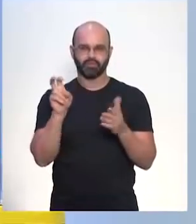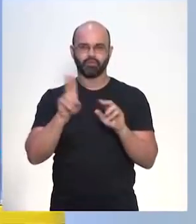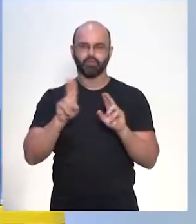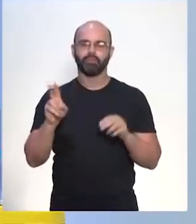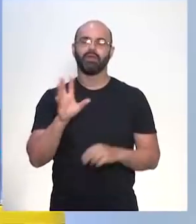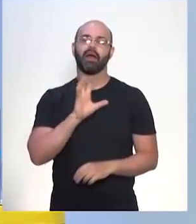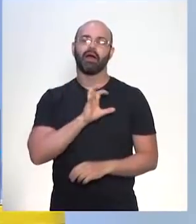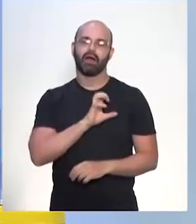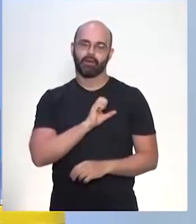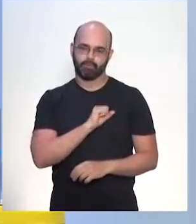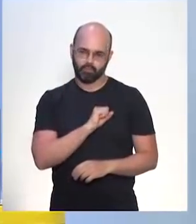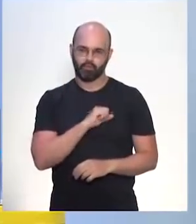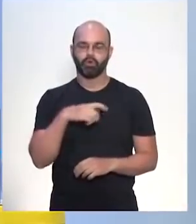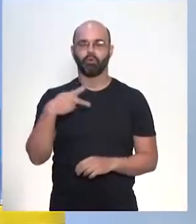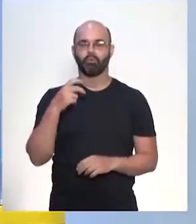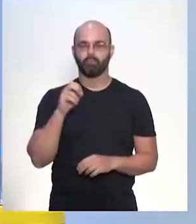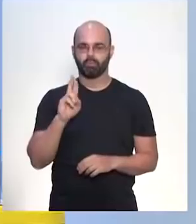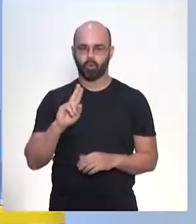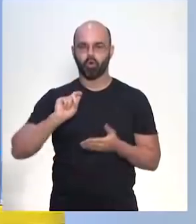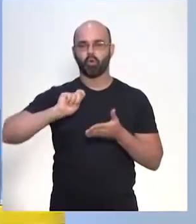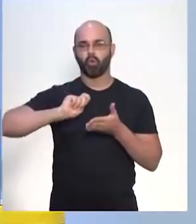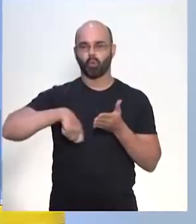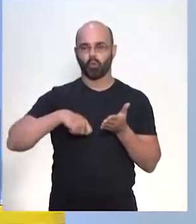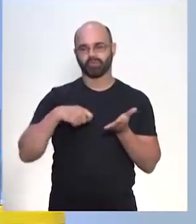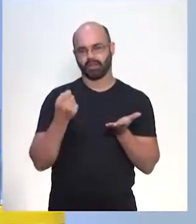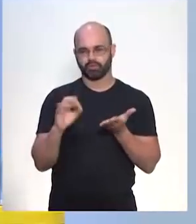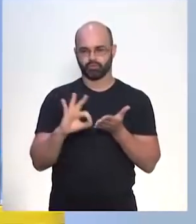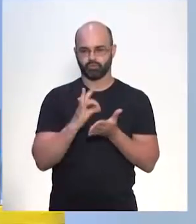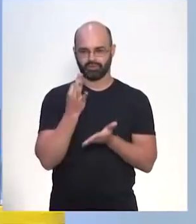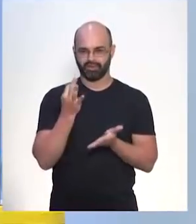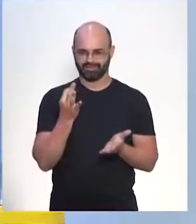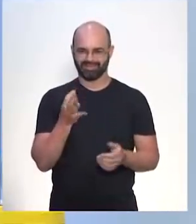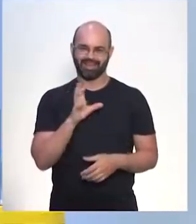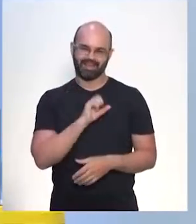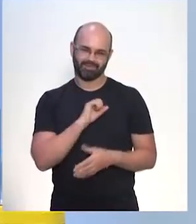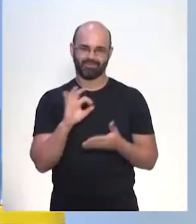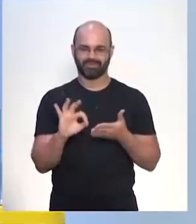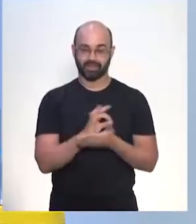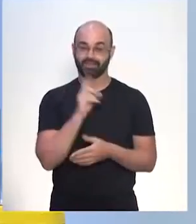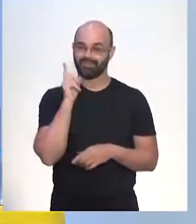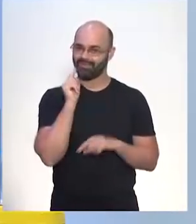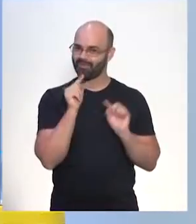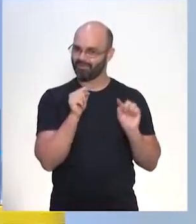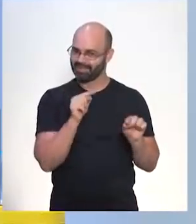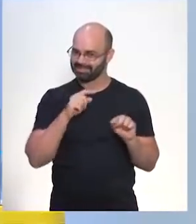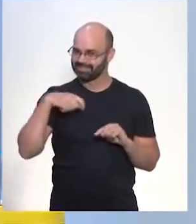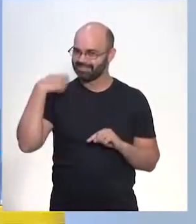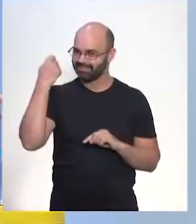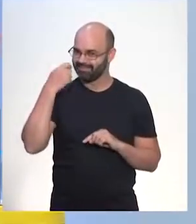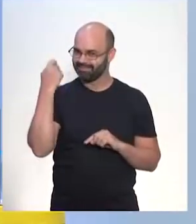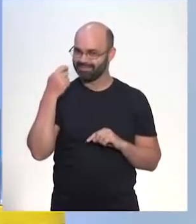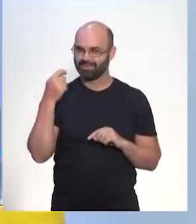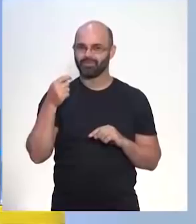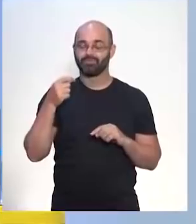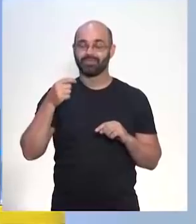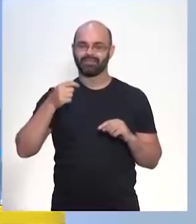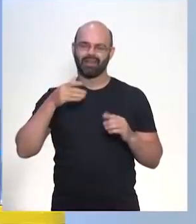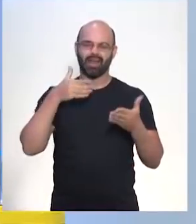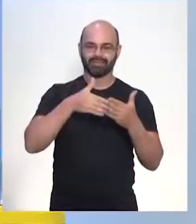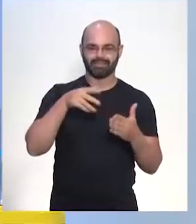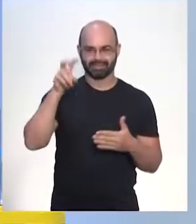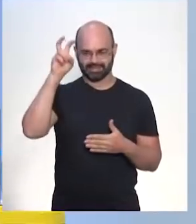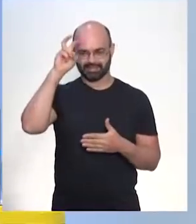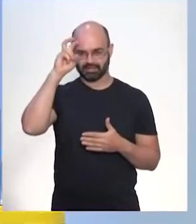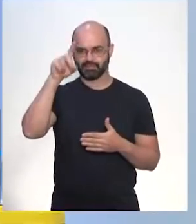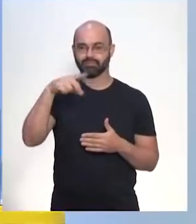Contrato. Então, se você puder assistir essa aula Filmão, até hein? quinta-feira... Essa aula não. Esse filme até quinta-feira, você comenta aí com a